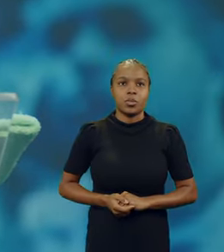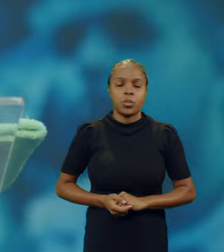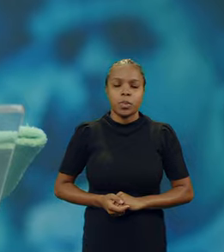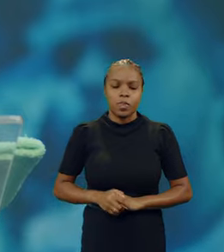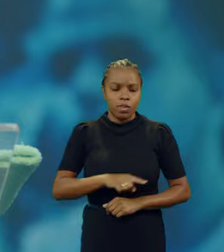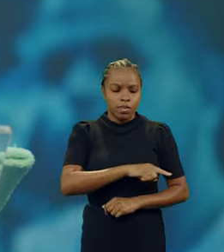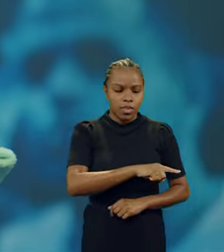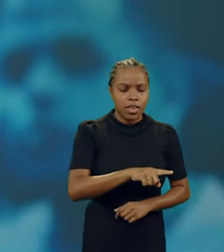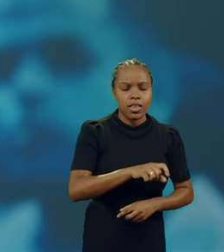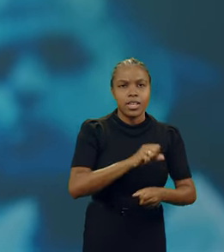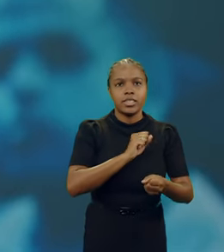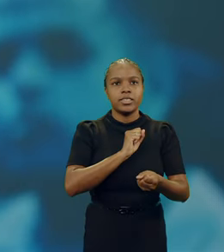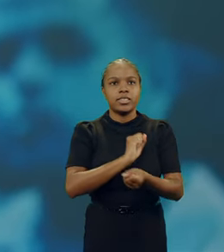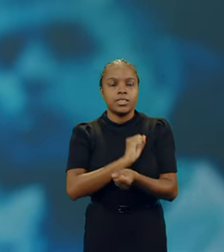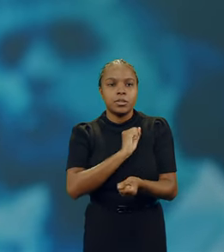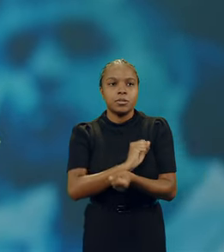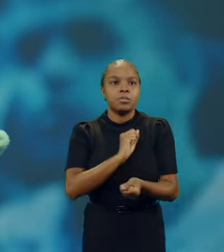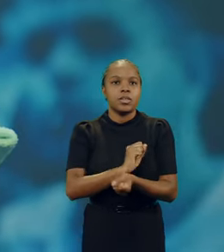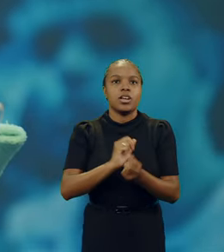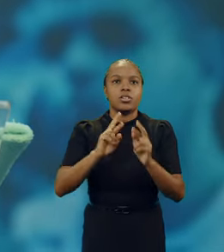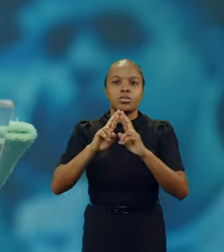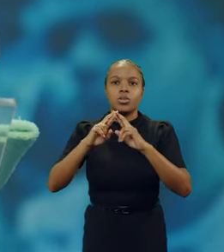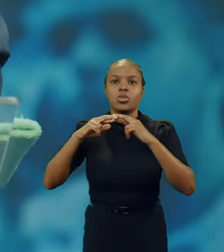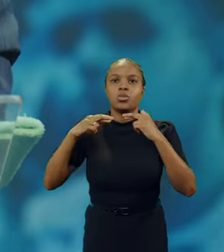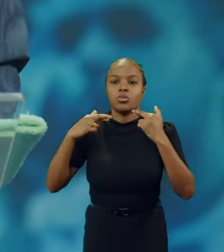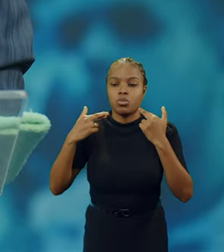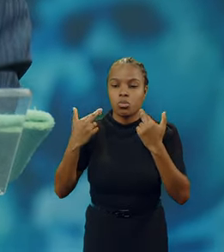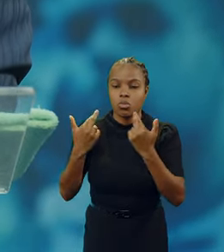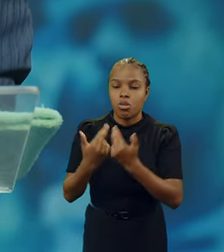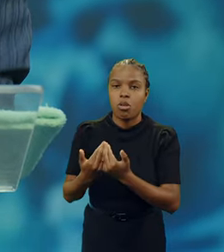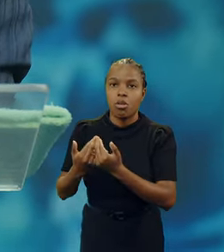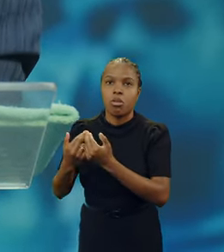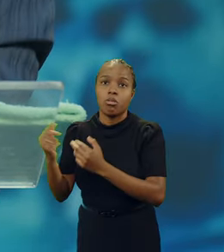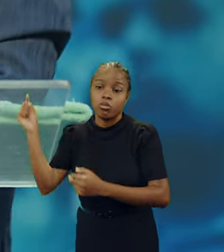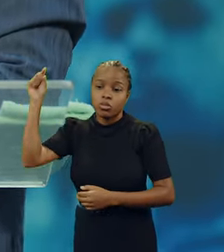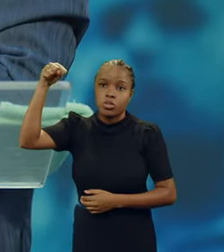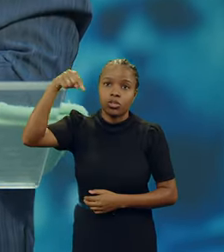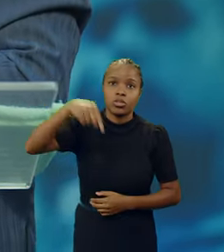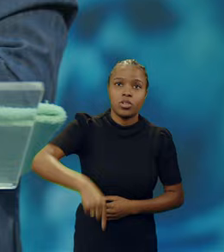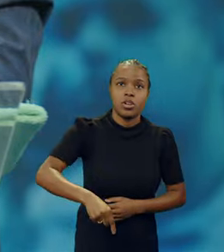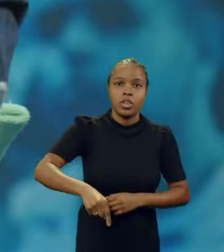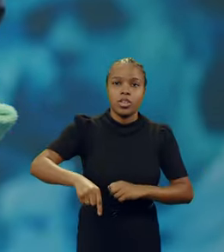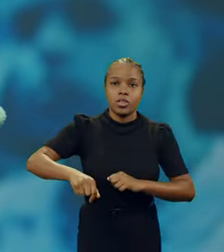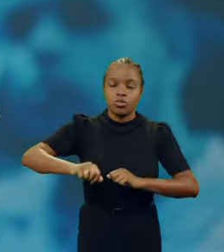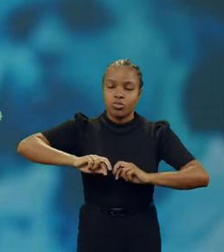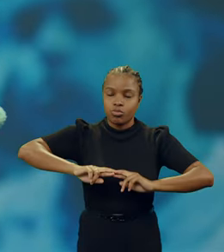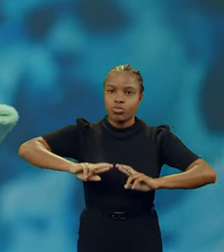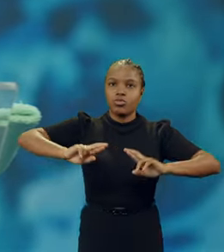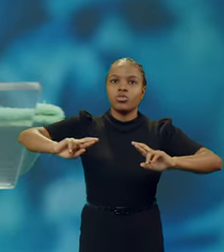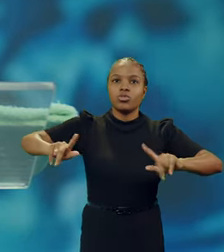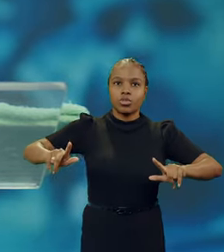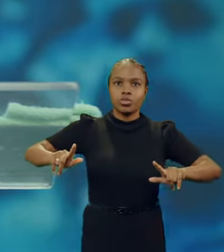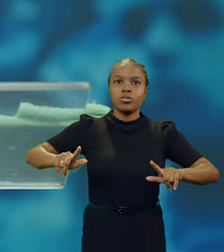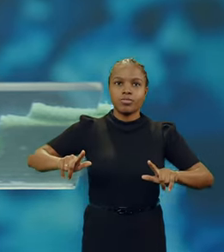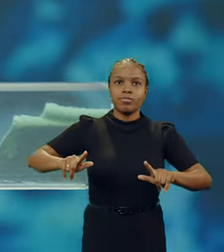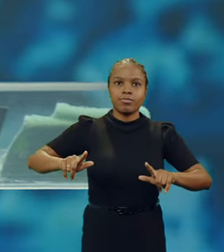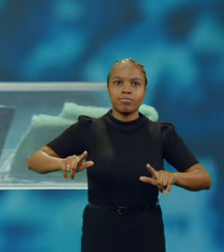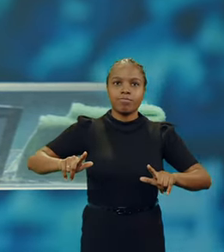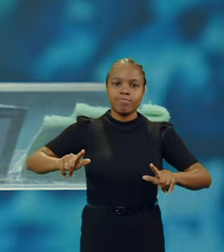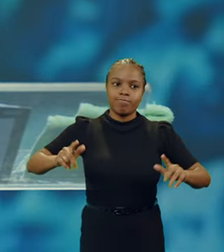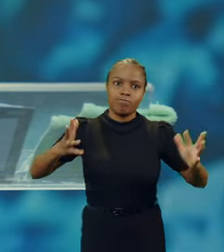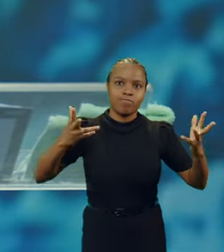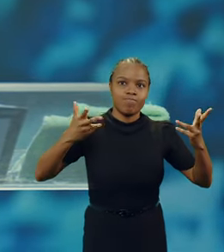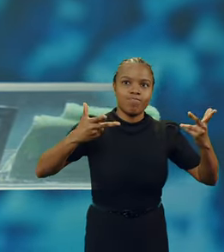Esperavam um reino que chegaria de forma estrondosa, com um grande cerimonial